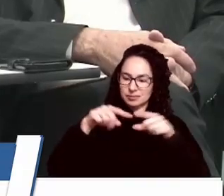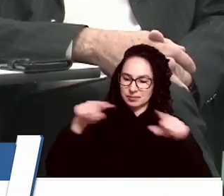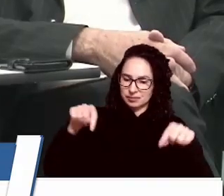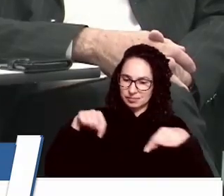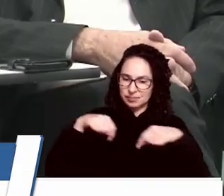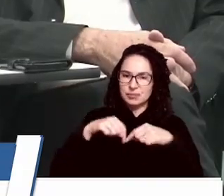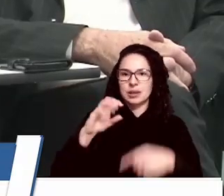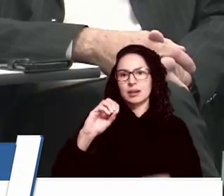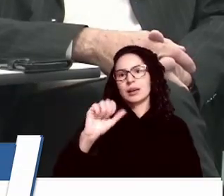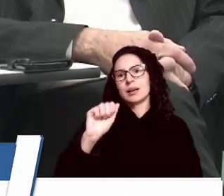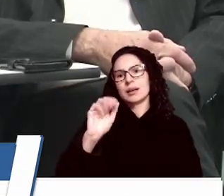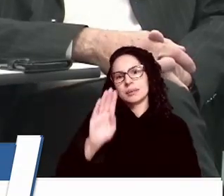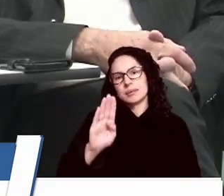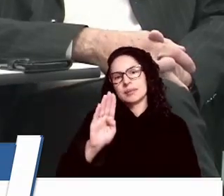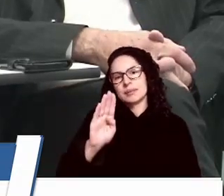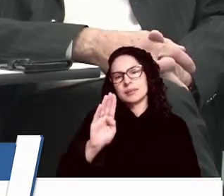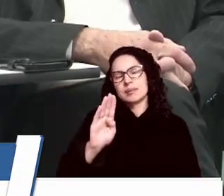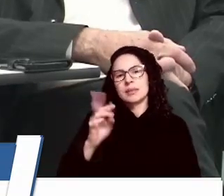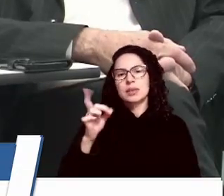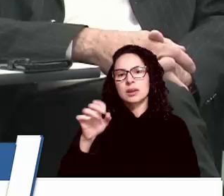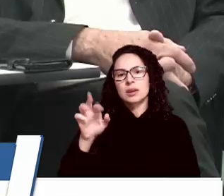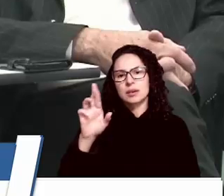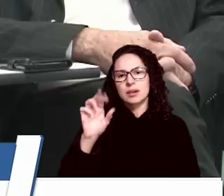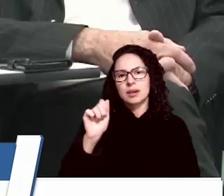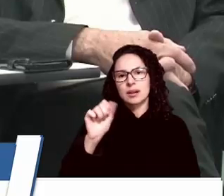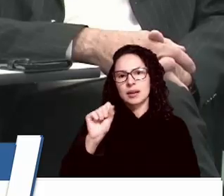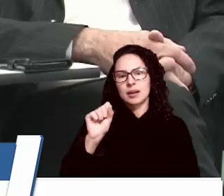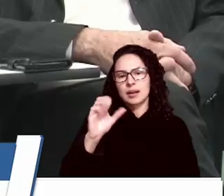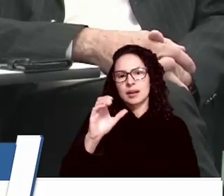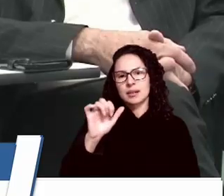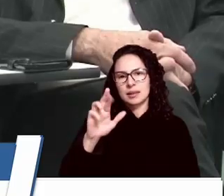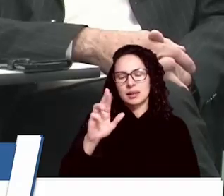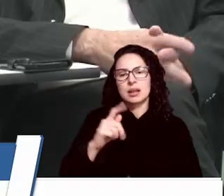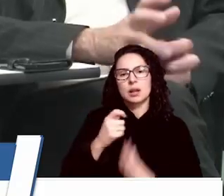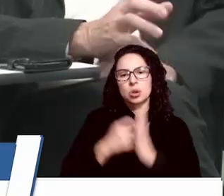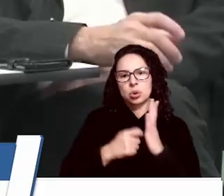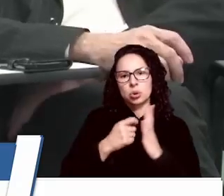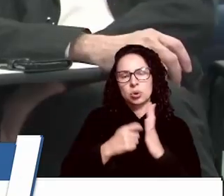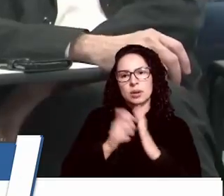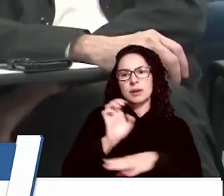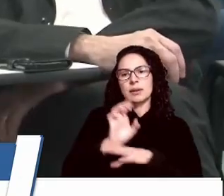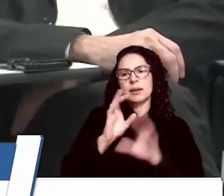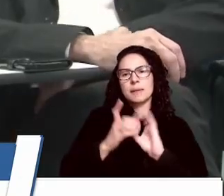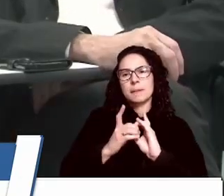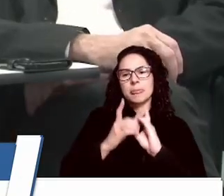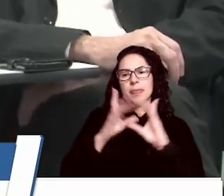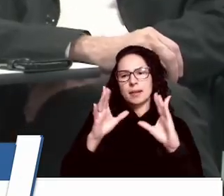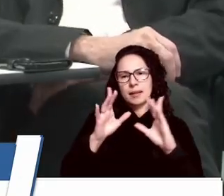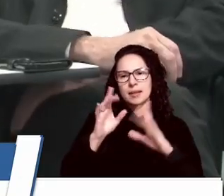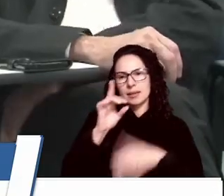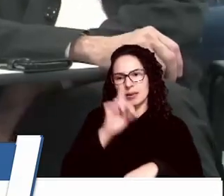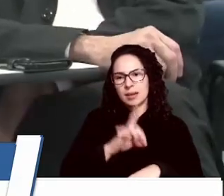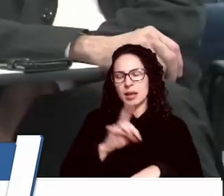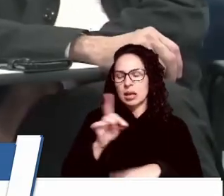OAB. O doutor Assir é um defensor do Estado Democrático de Direito, atua de forma brilhante na